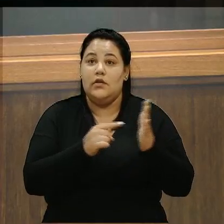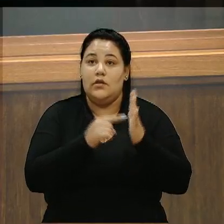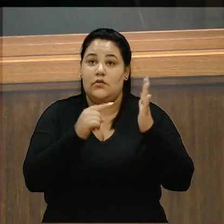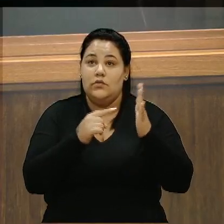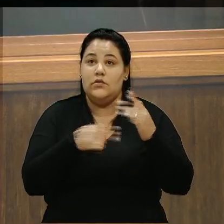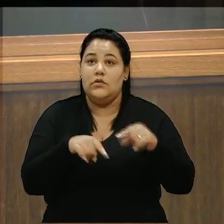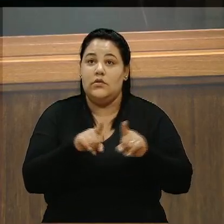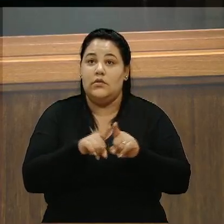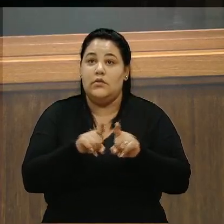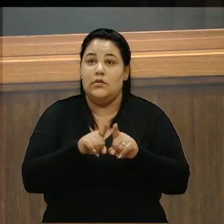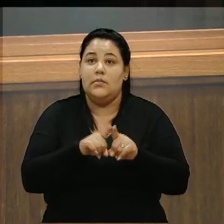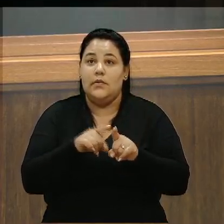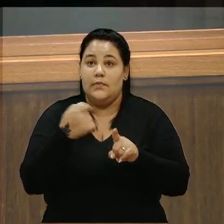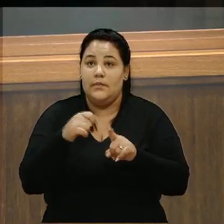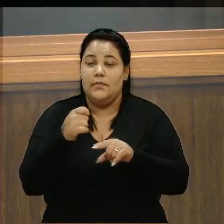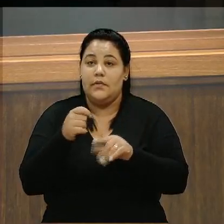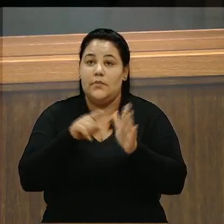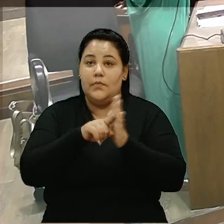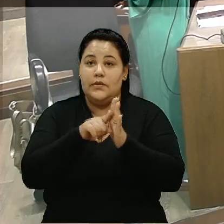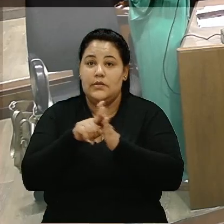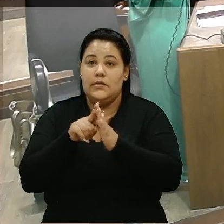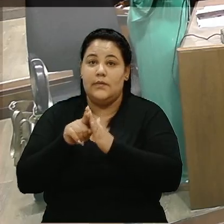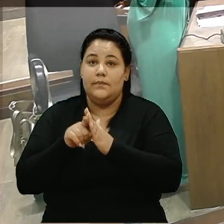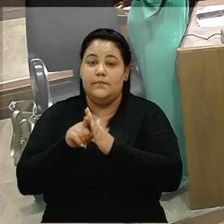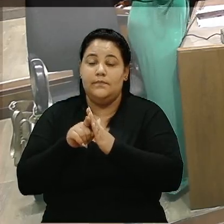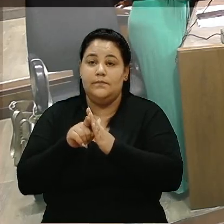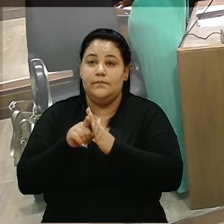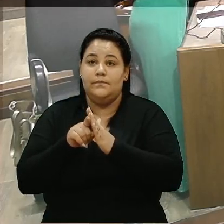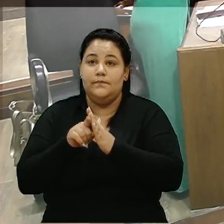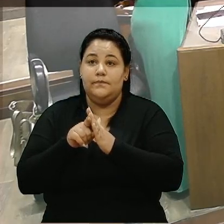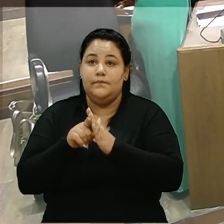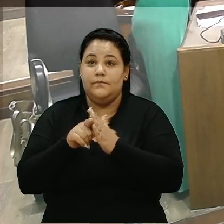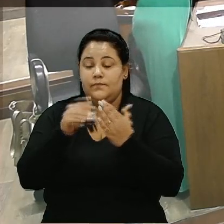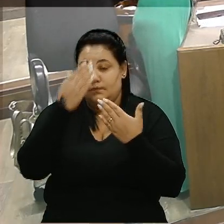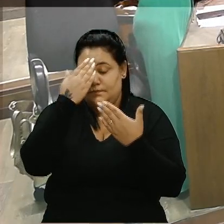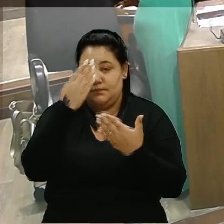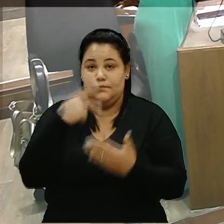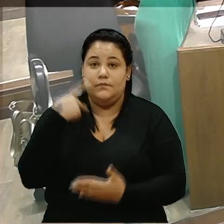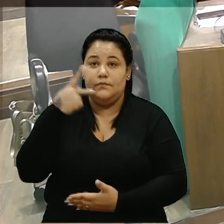e ir aonde for preciso. Obrigada, vereador. Obrigado, vereadora Rose. Com a palavra, vereador Iago.